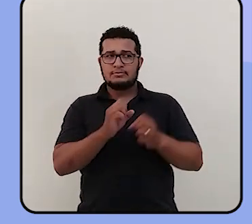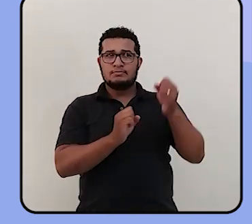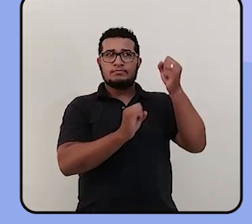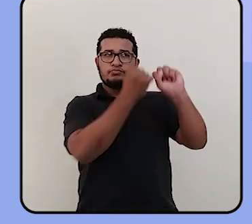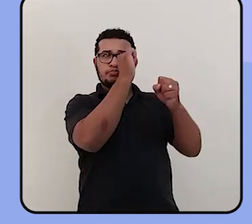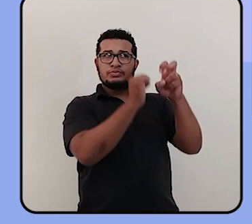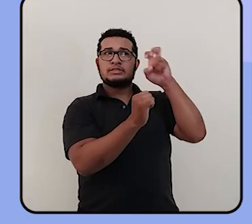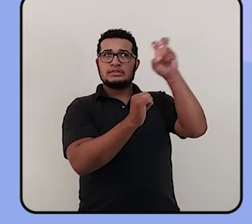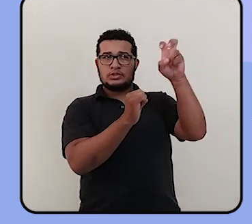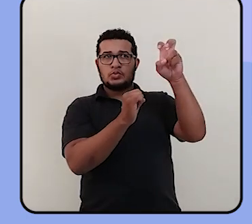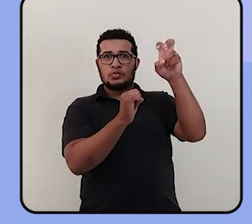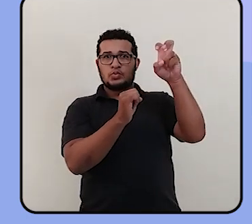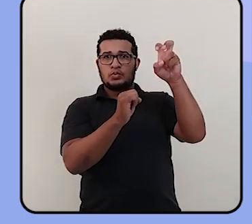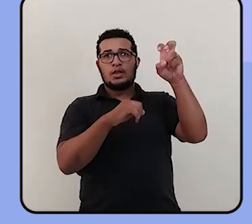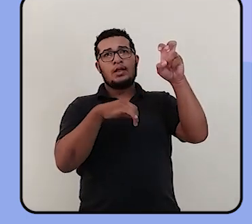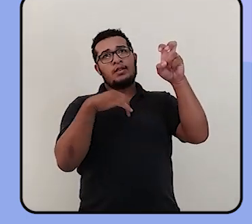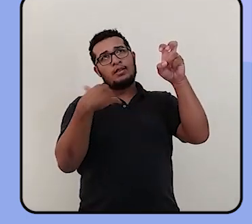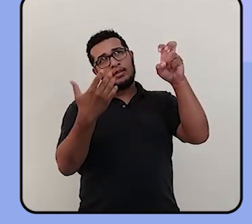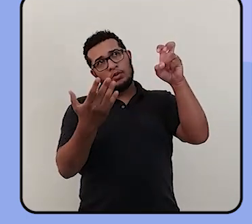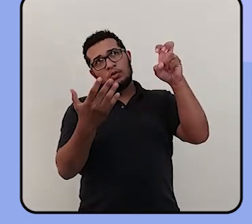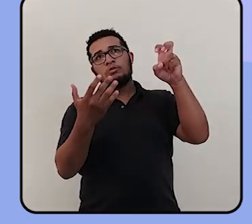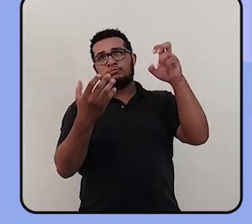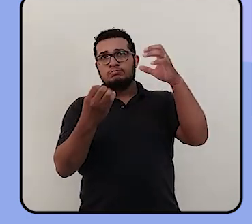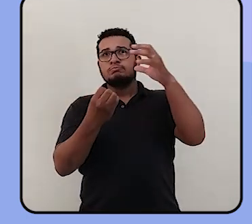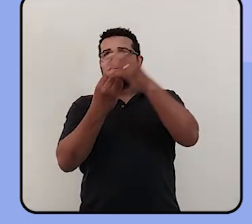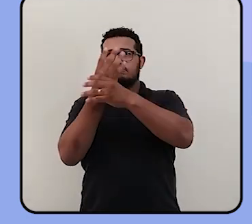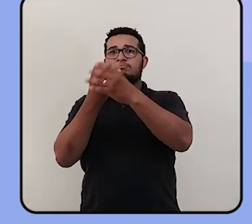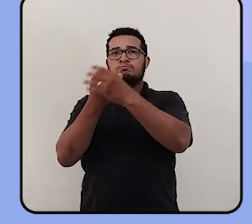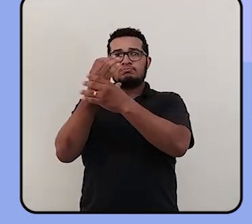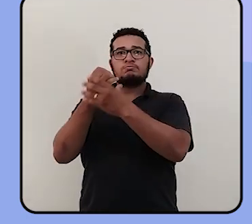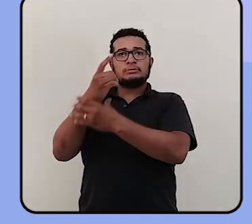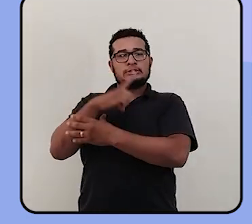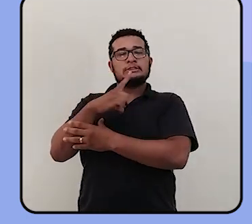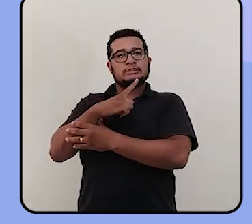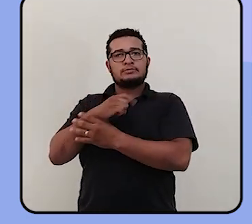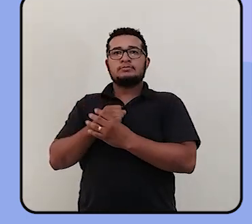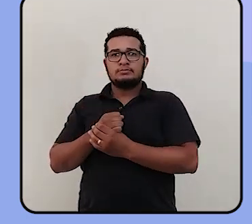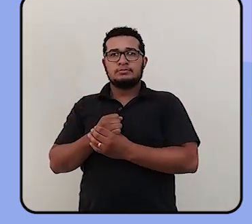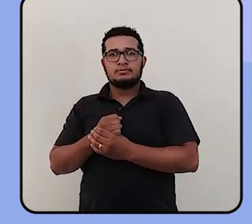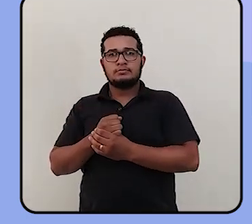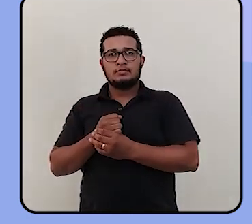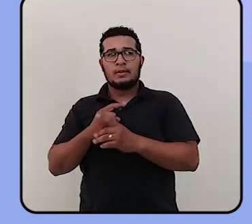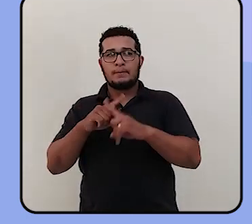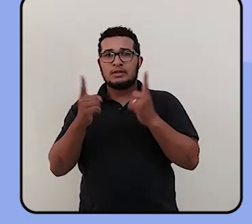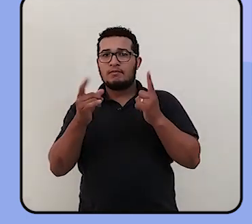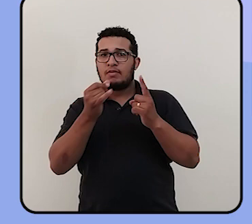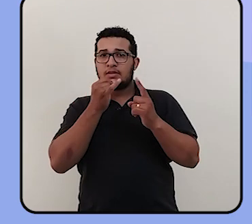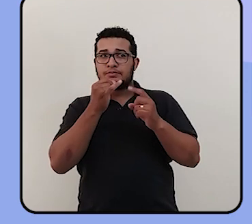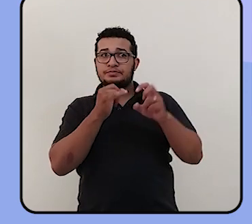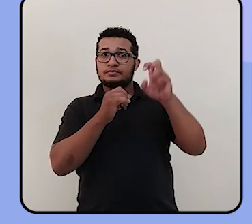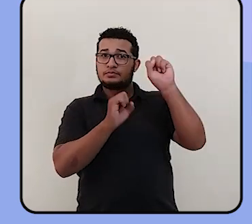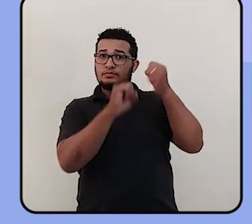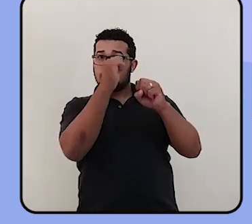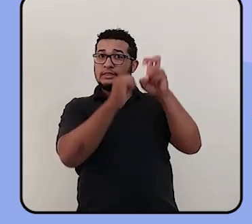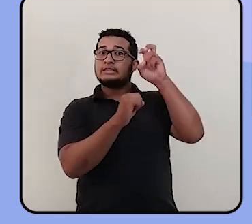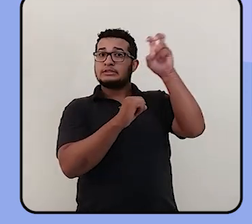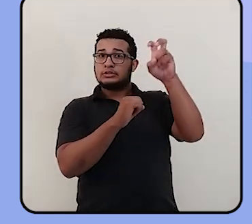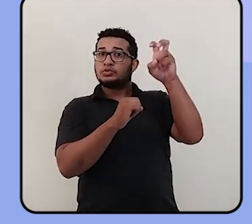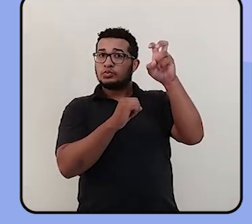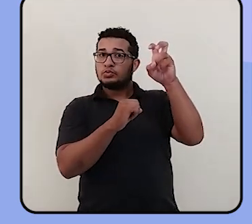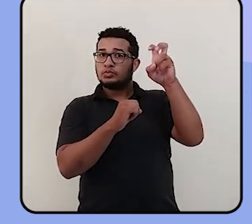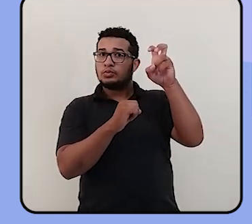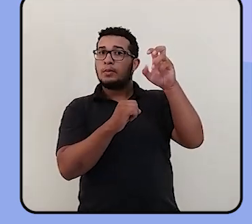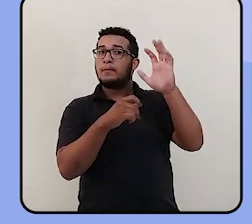5 máquinas estão trabalhando, estão produzindo peças. E essas 5